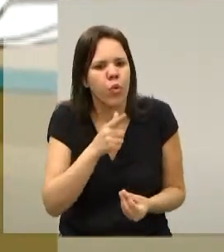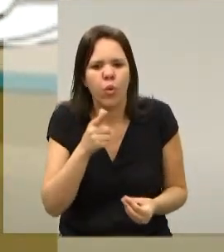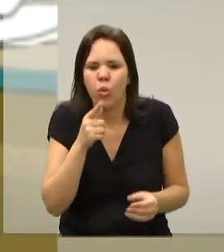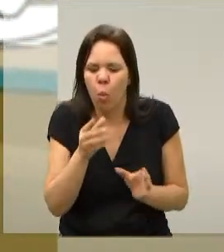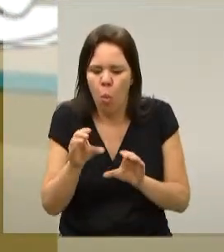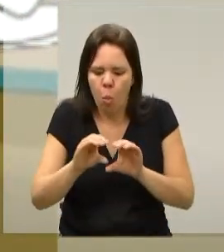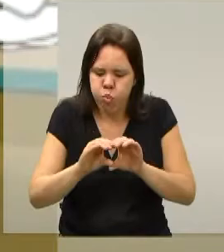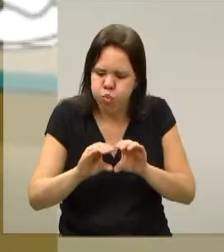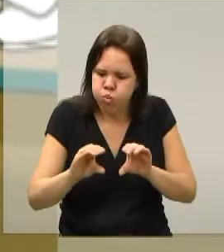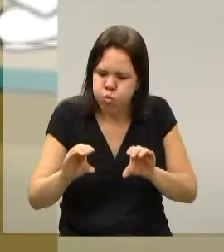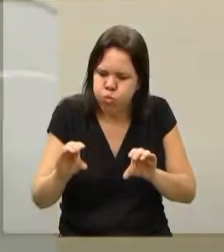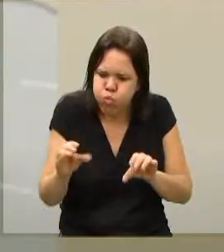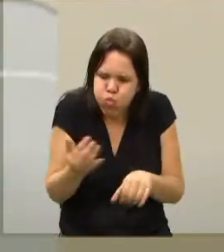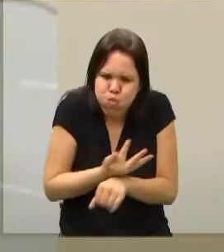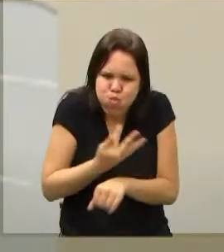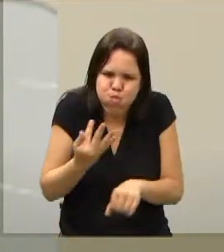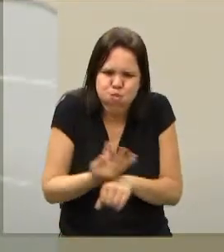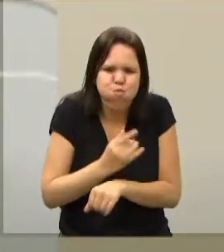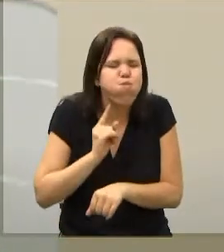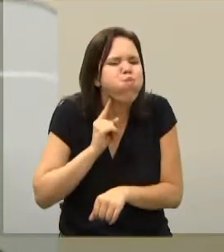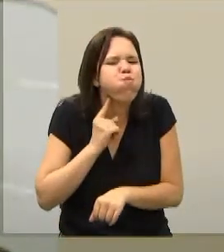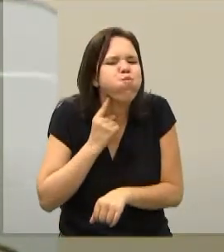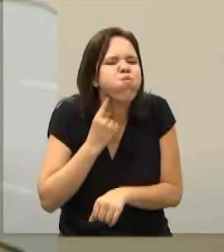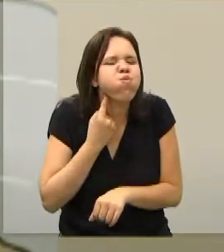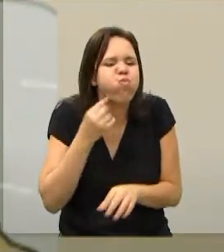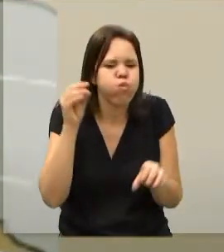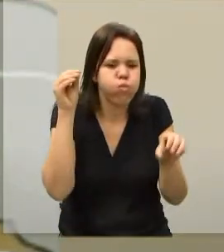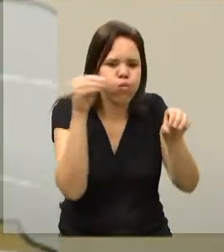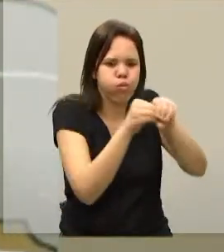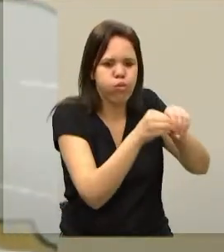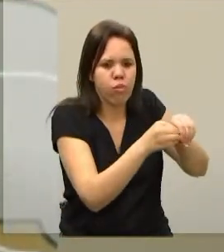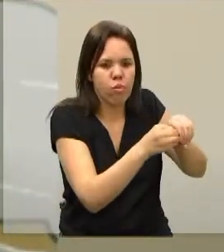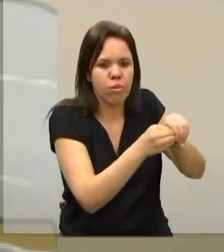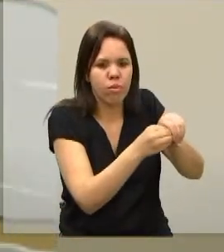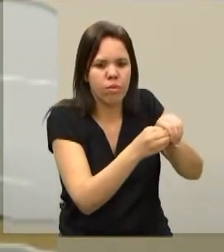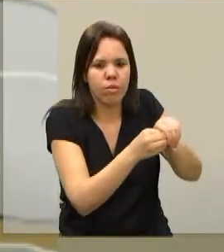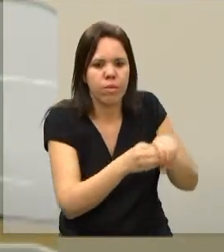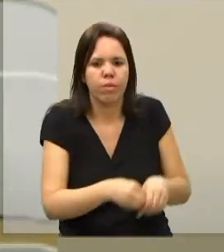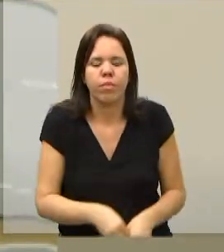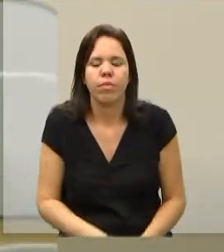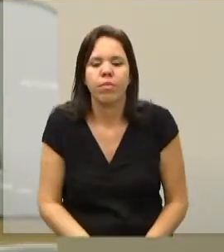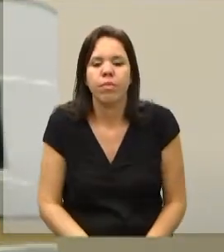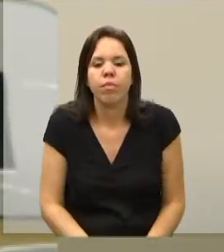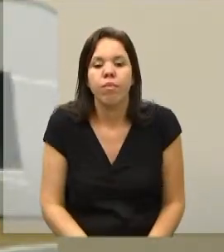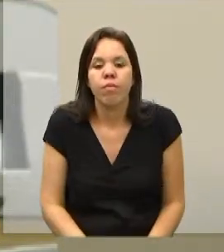cano, tal a quantidade de sujeira que havia por ali.